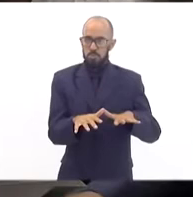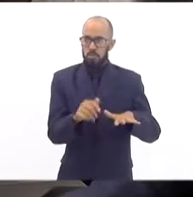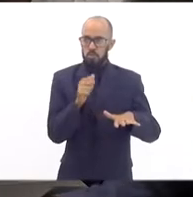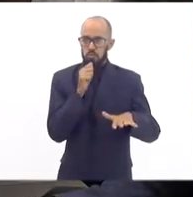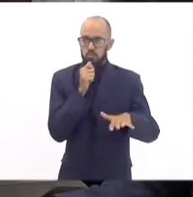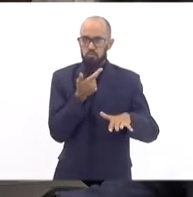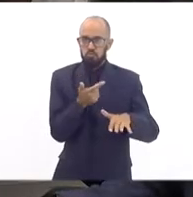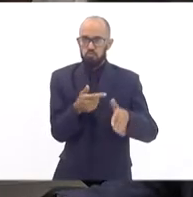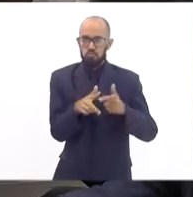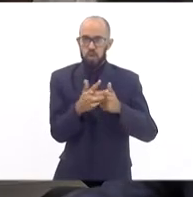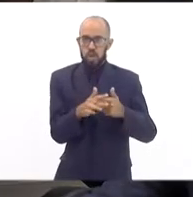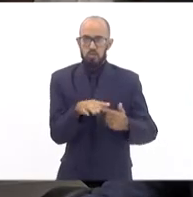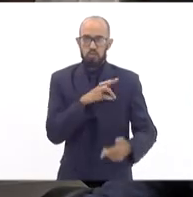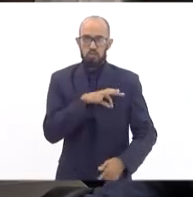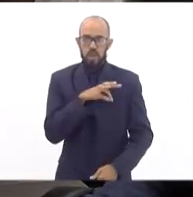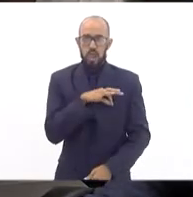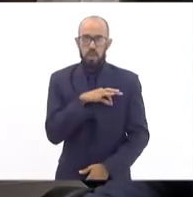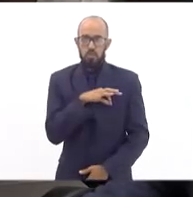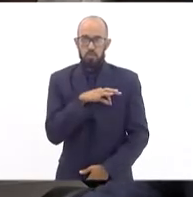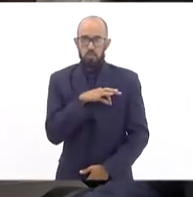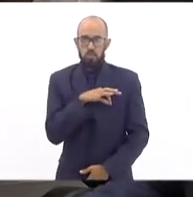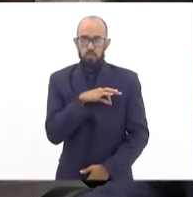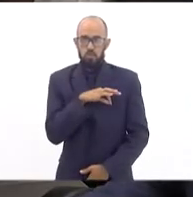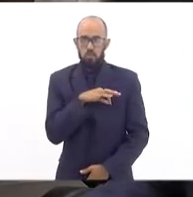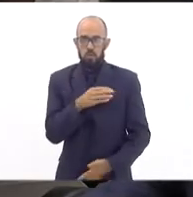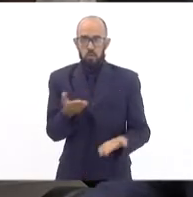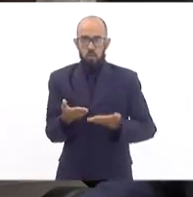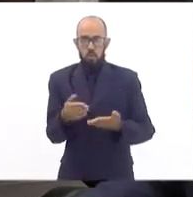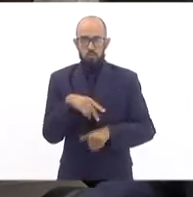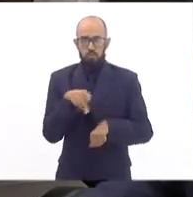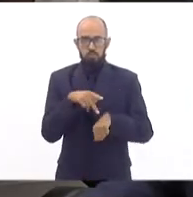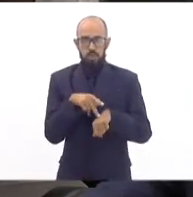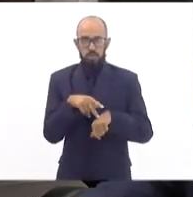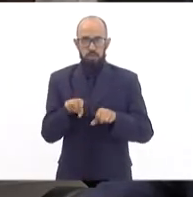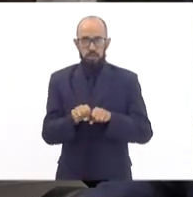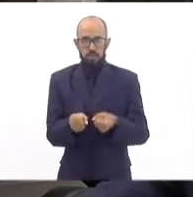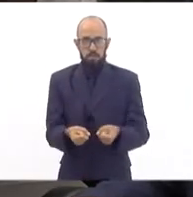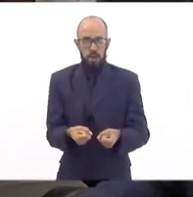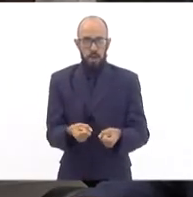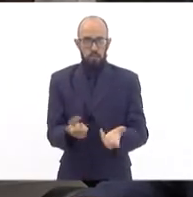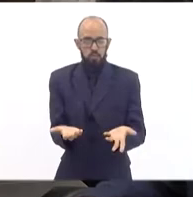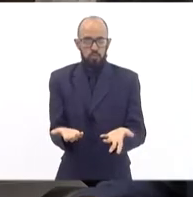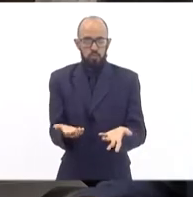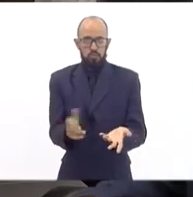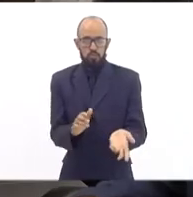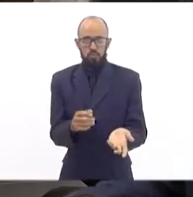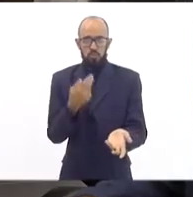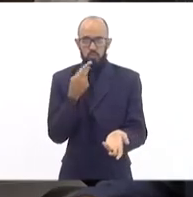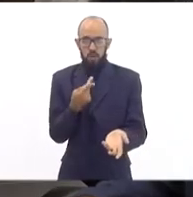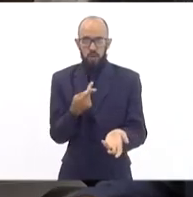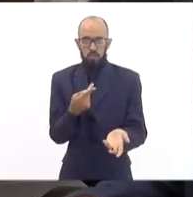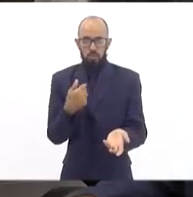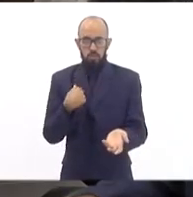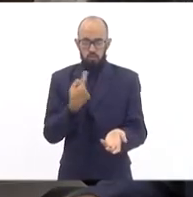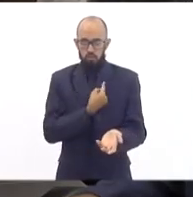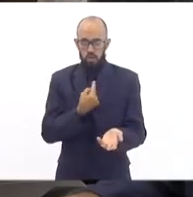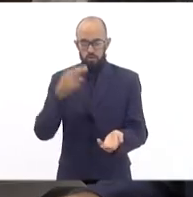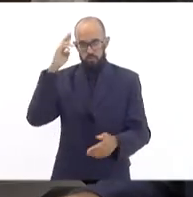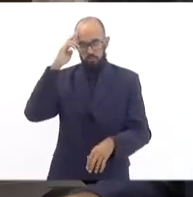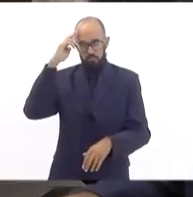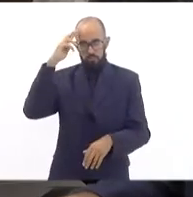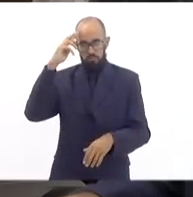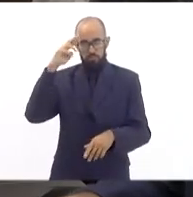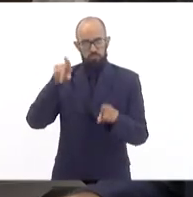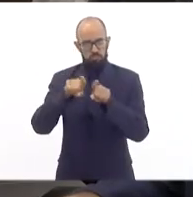reajuste. Perfeitamente. Hoje, o país se encontra quebrado, no qual até os nossos patrões